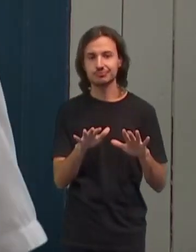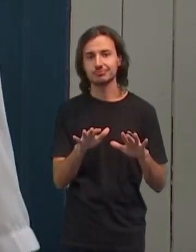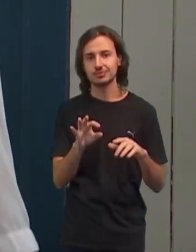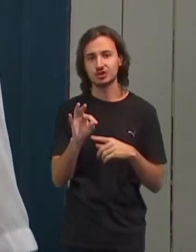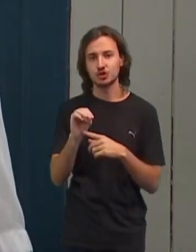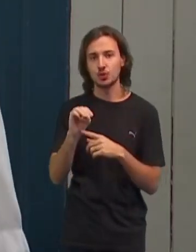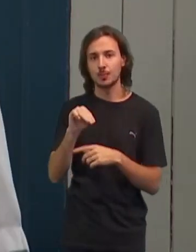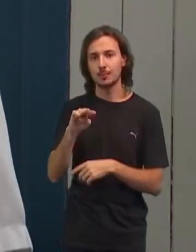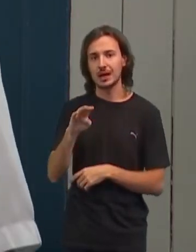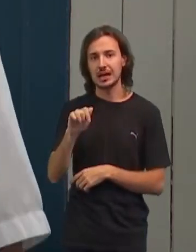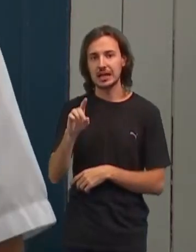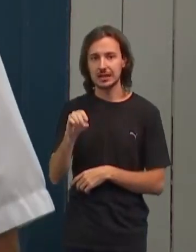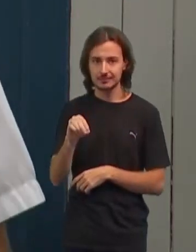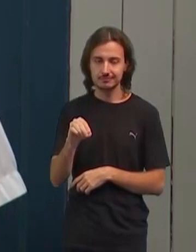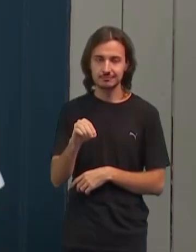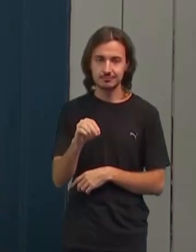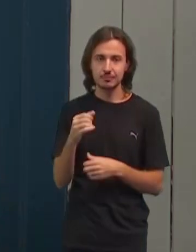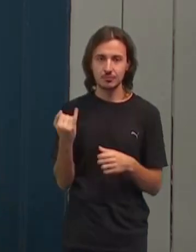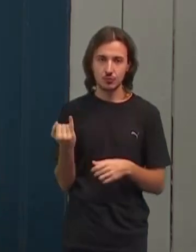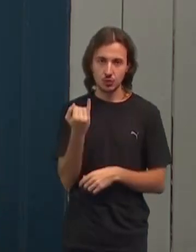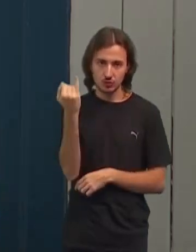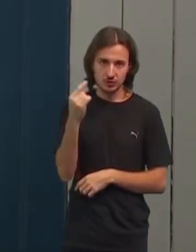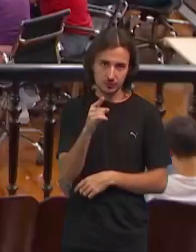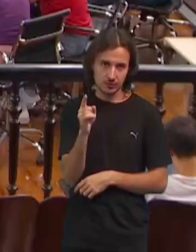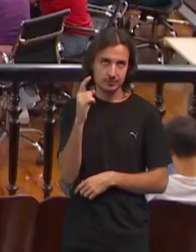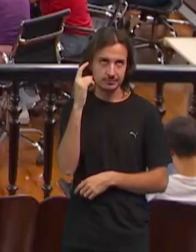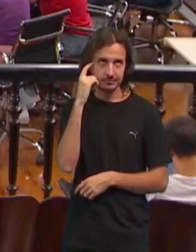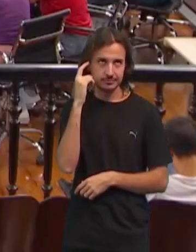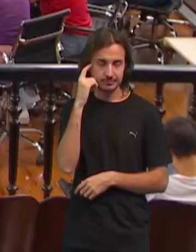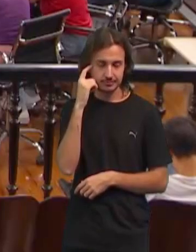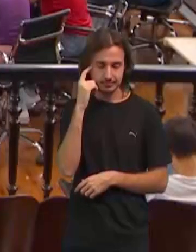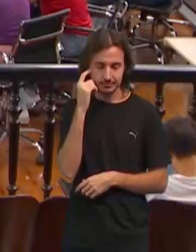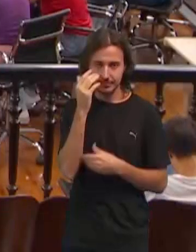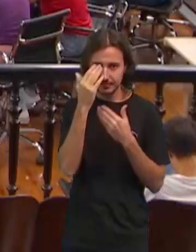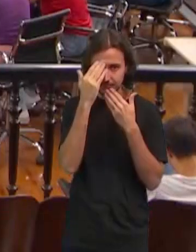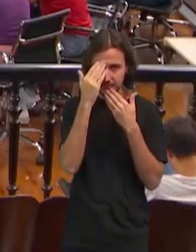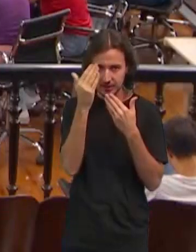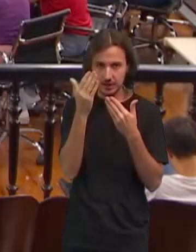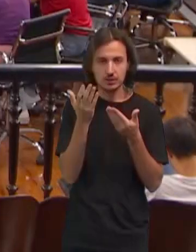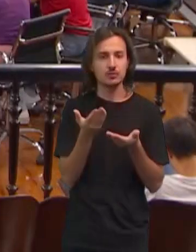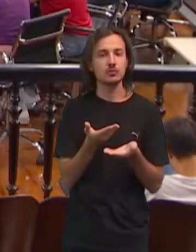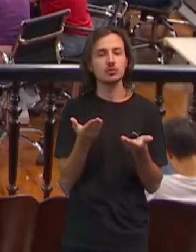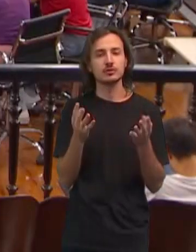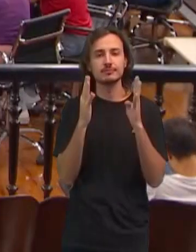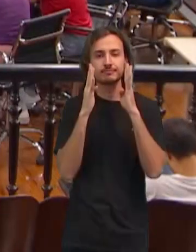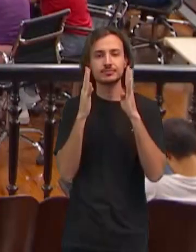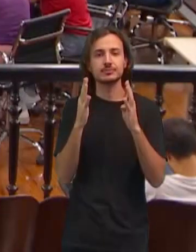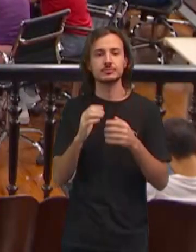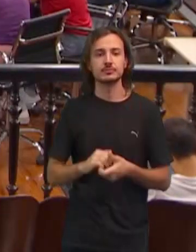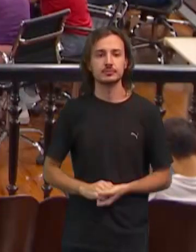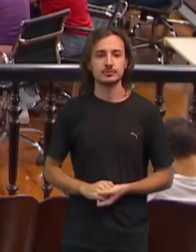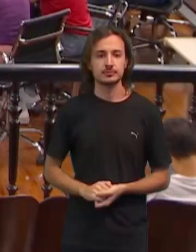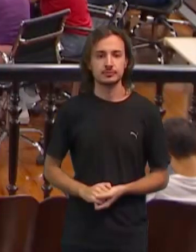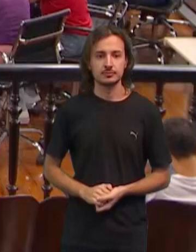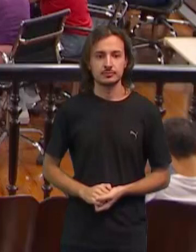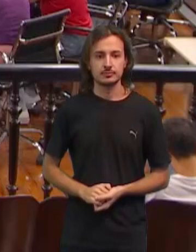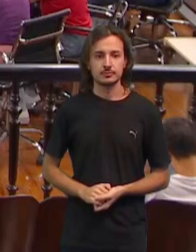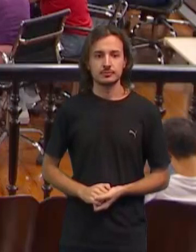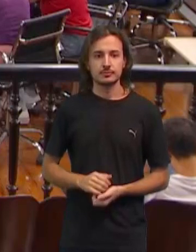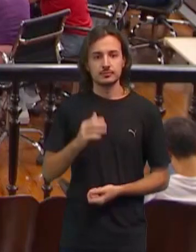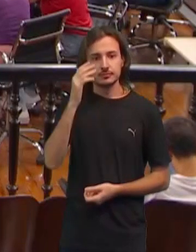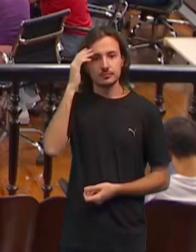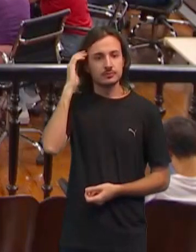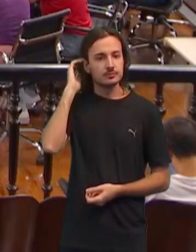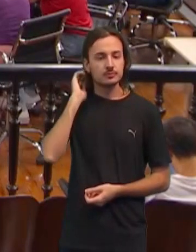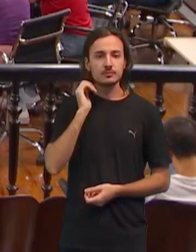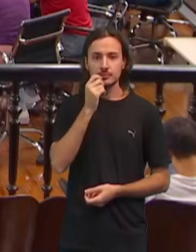tínhamos nessa manhã. Muito obrigado pela atenção de todos. Muito bem, cumprimentar o vereador Wagner e acrescentar também, parabenizando Vossa Excelência, porque